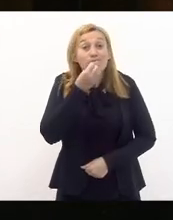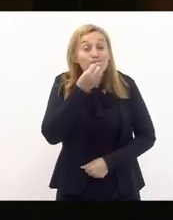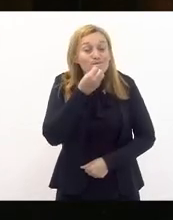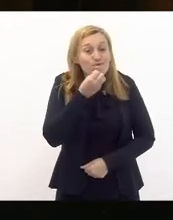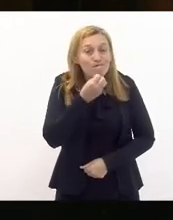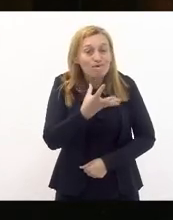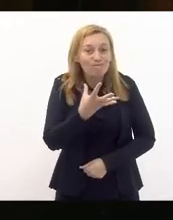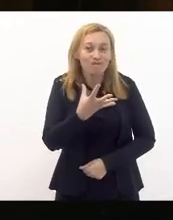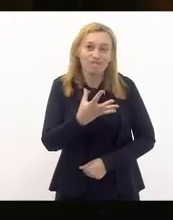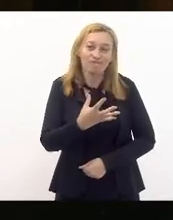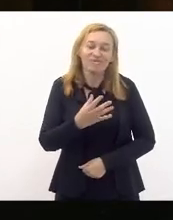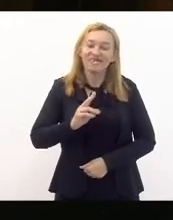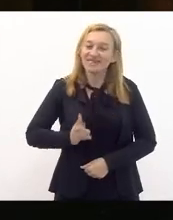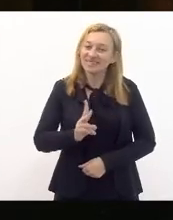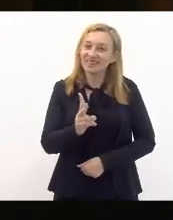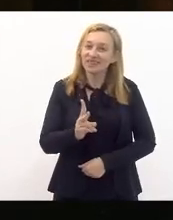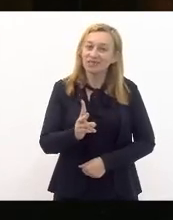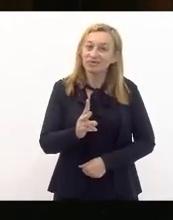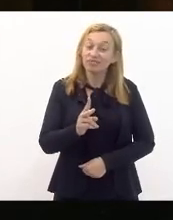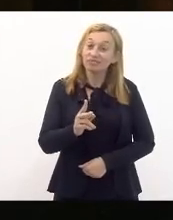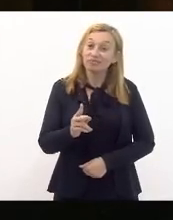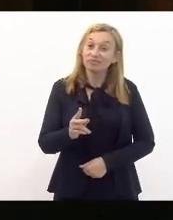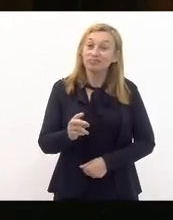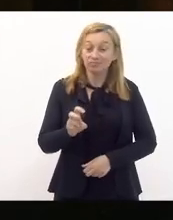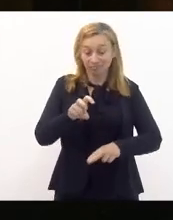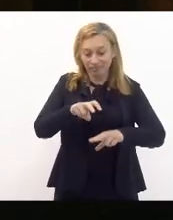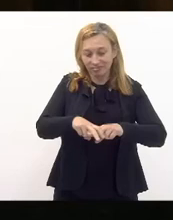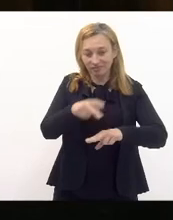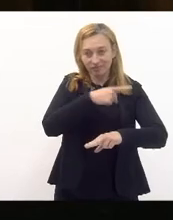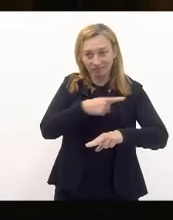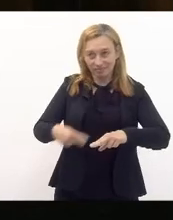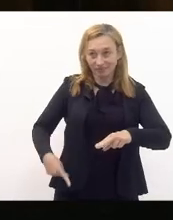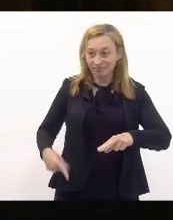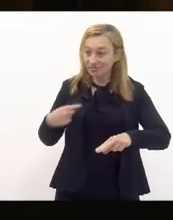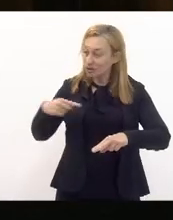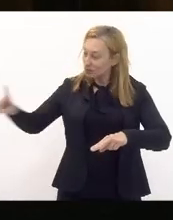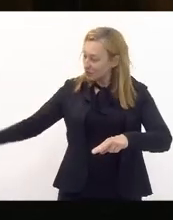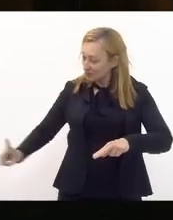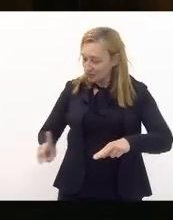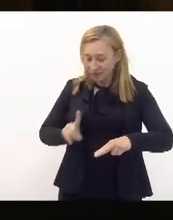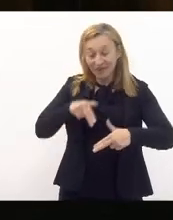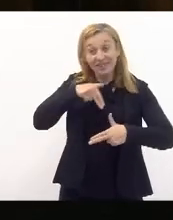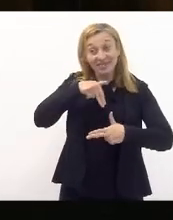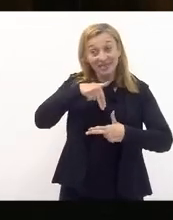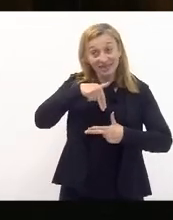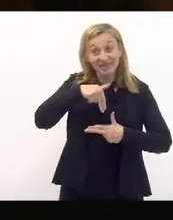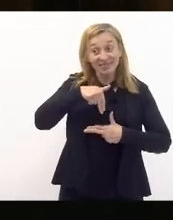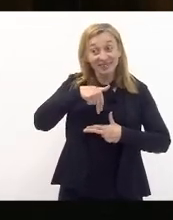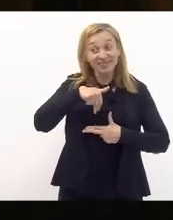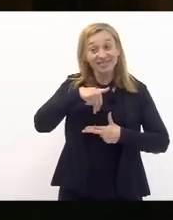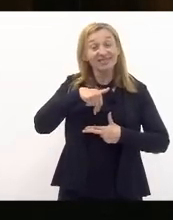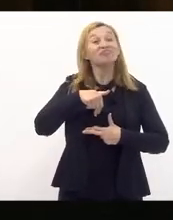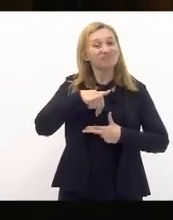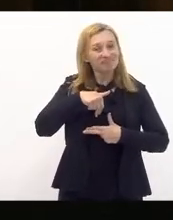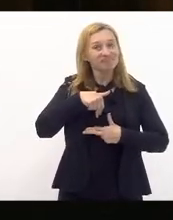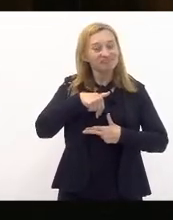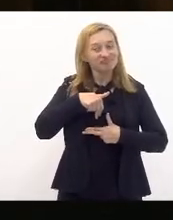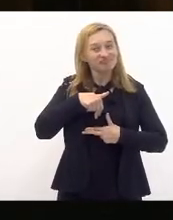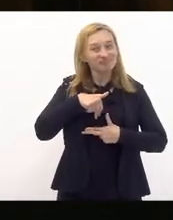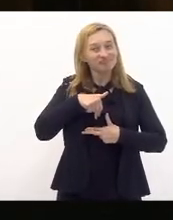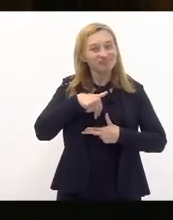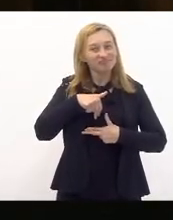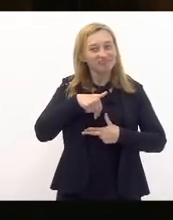grande todas as vezes que a senhora Preside a sessão eu venho aqui é usar essa Tribuna